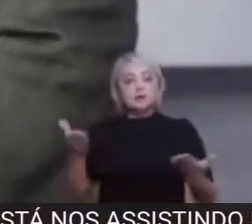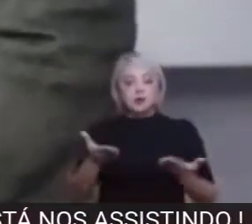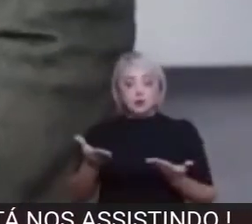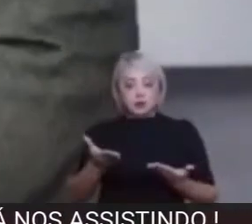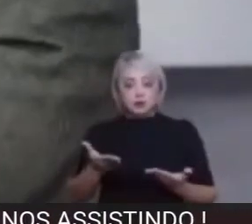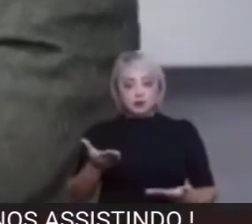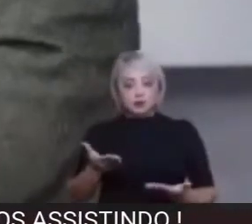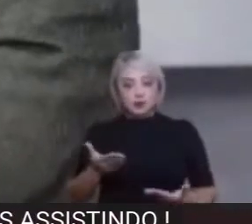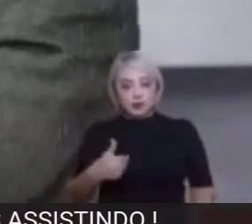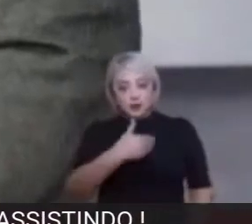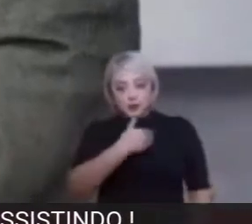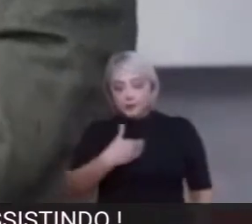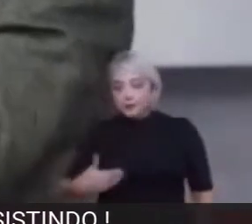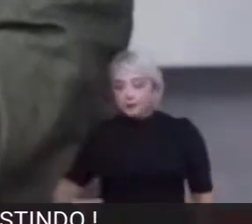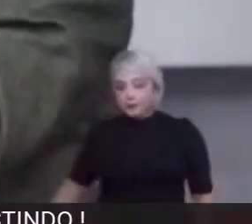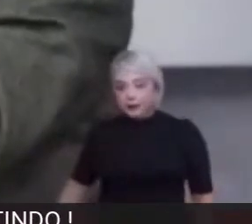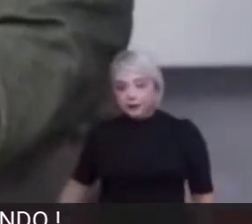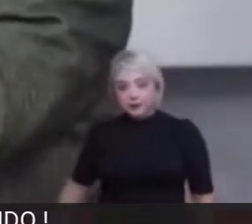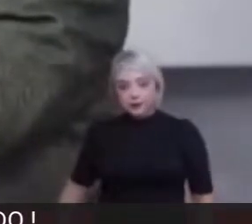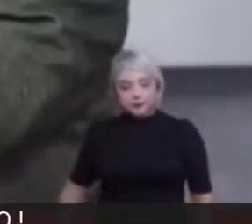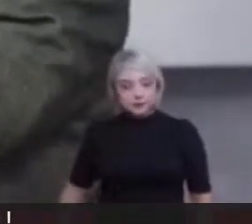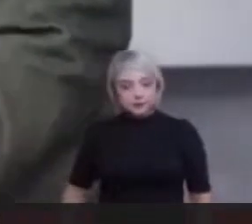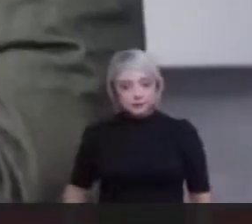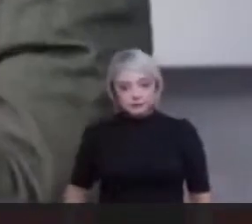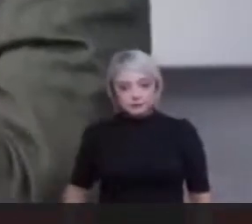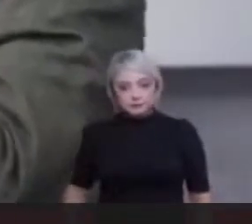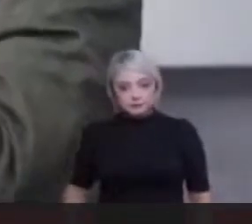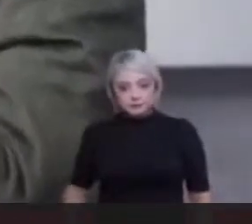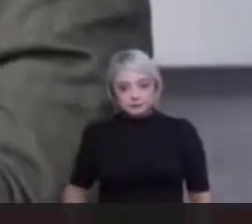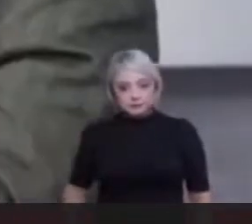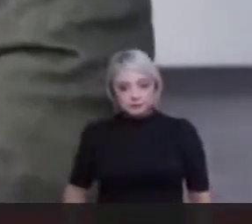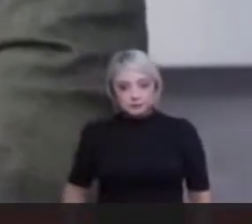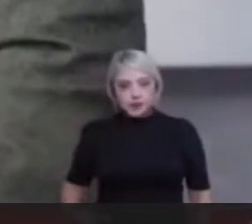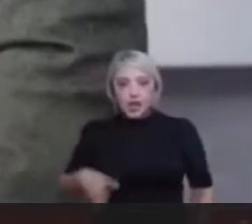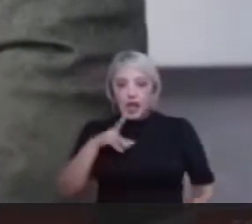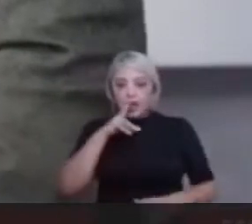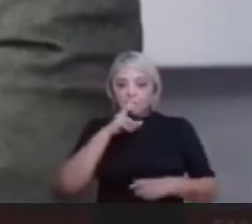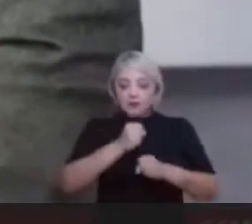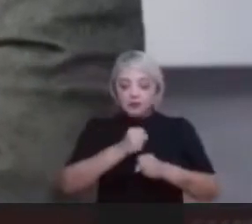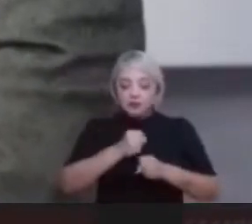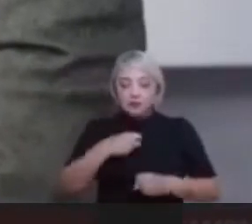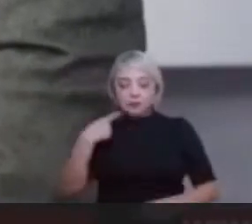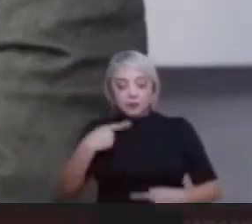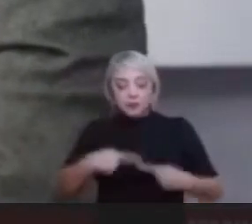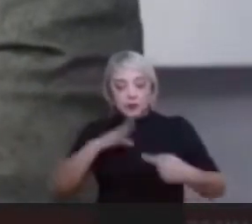ele é praticamente, a força política, a principal força política desse Estado são os